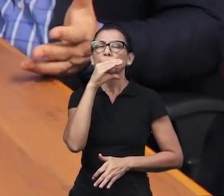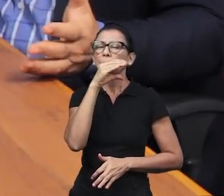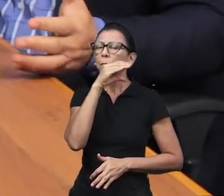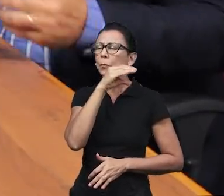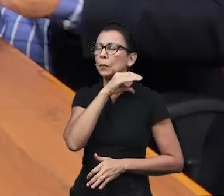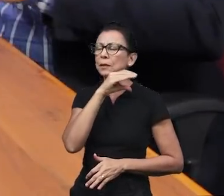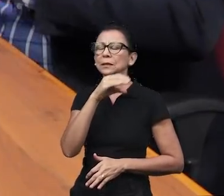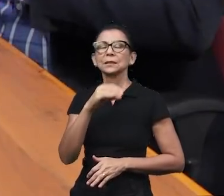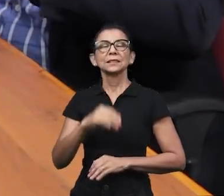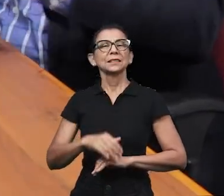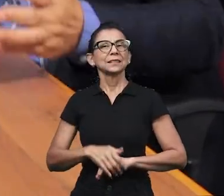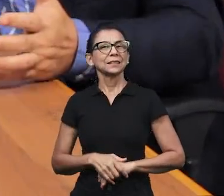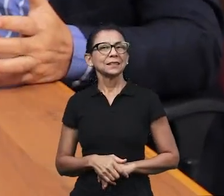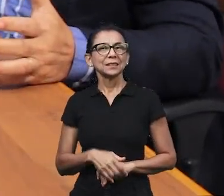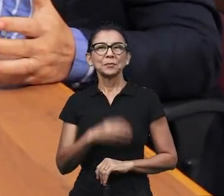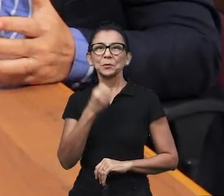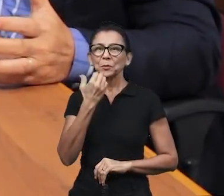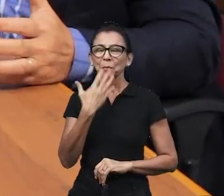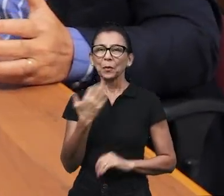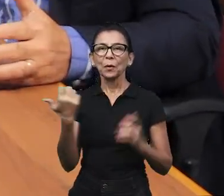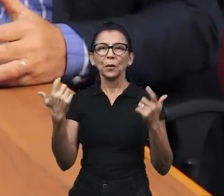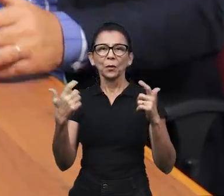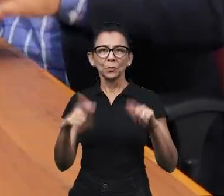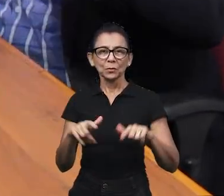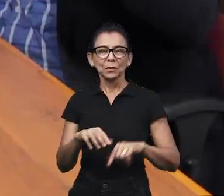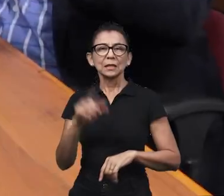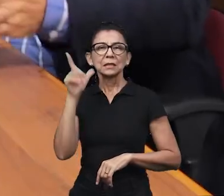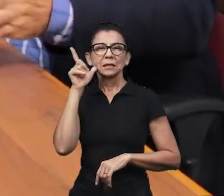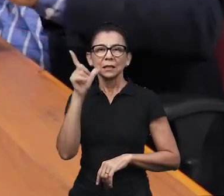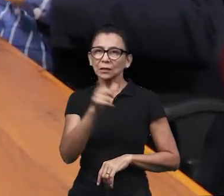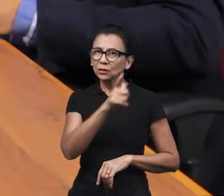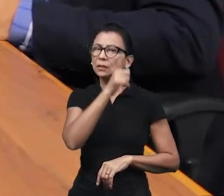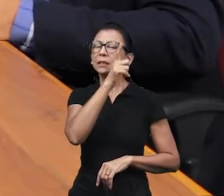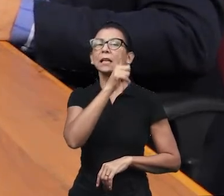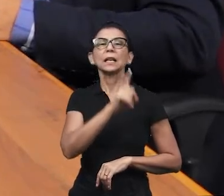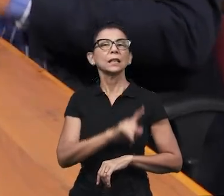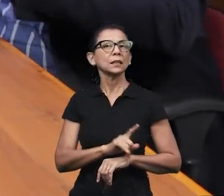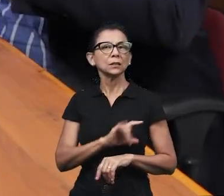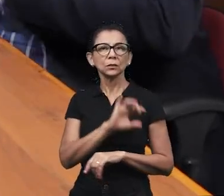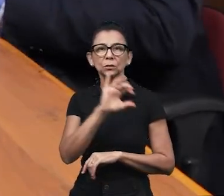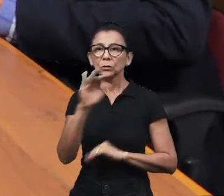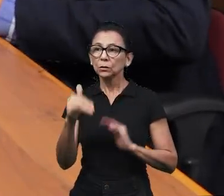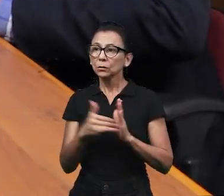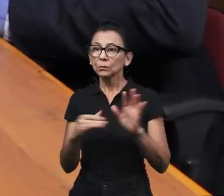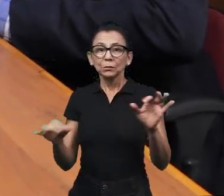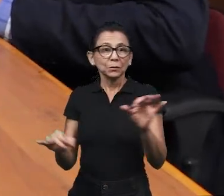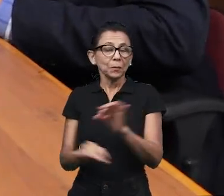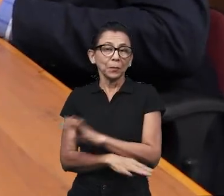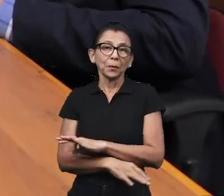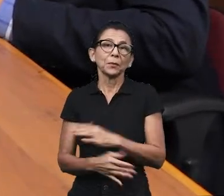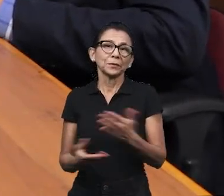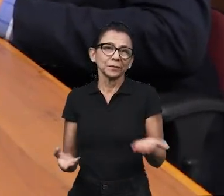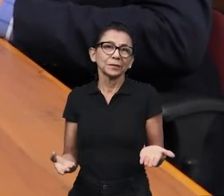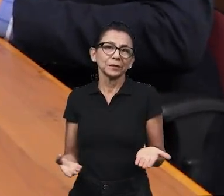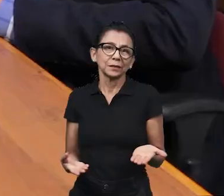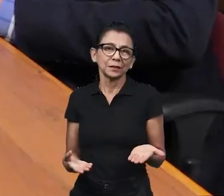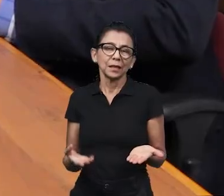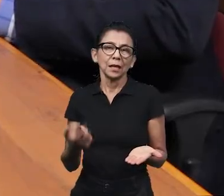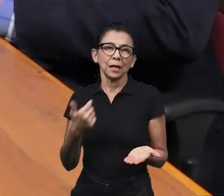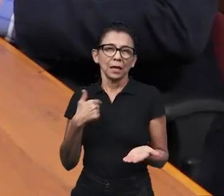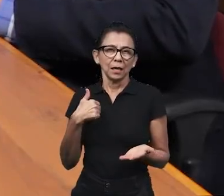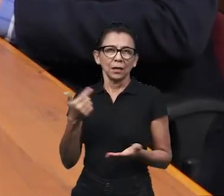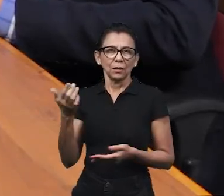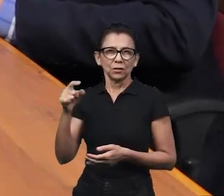realmente um grupo, as próprias cantinas, o funcionamento das cantinas, você tem voluntariado ali no funcionamento. Eu estou dizendo isso porque já fui voluntário na